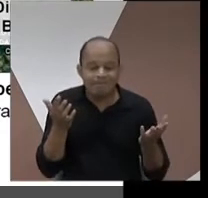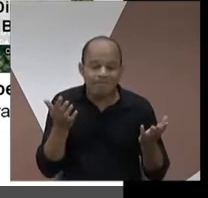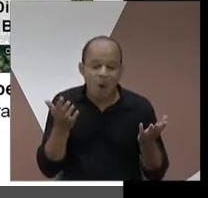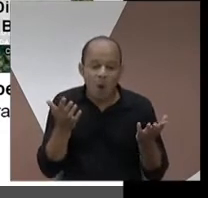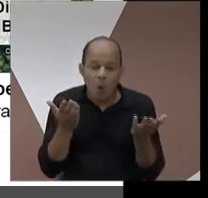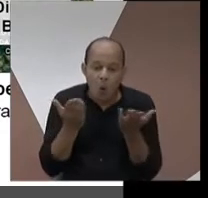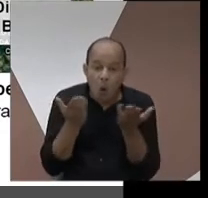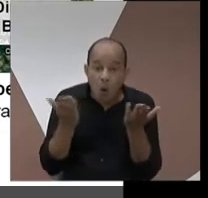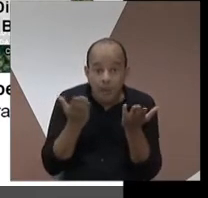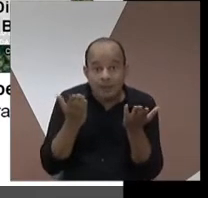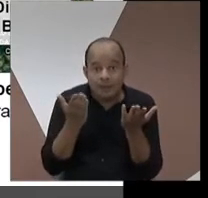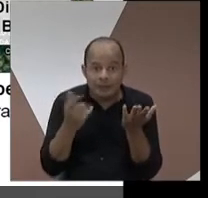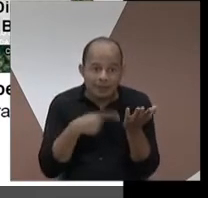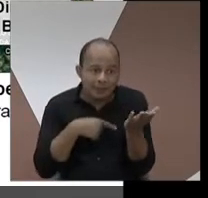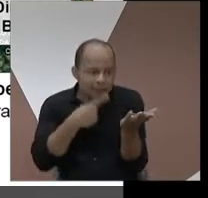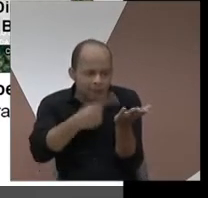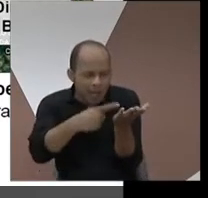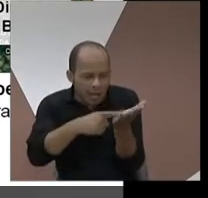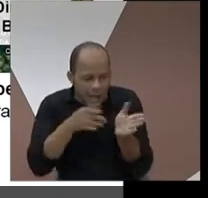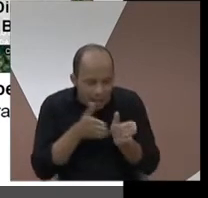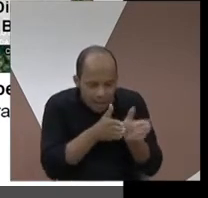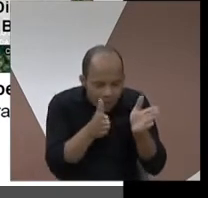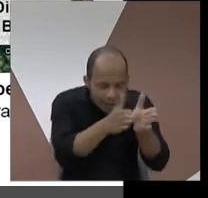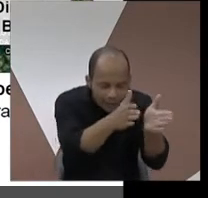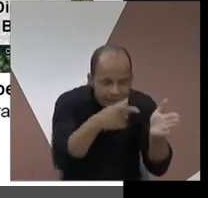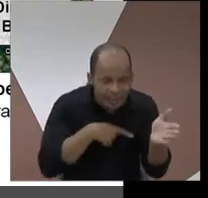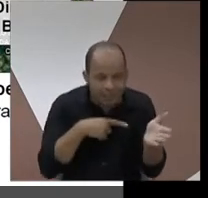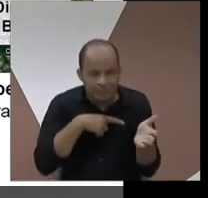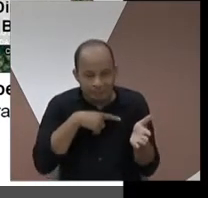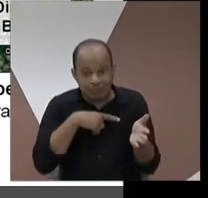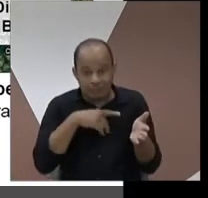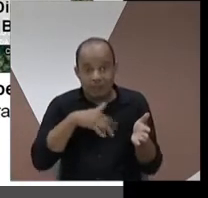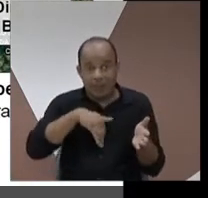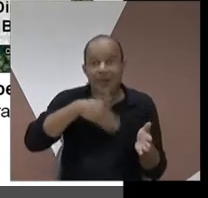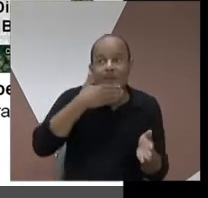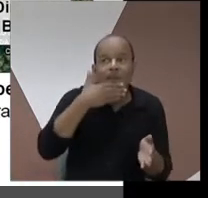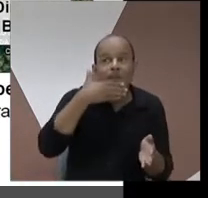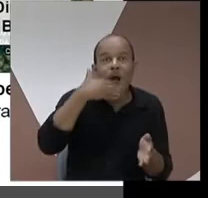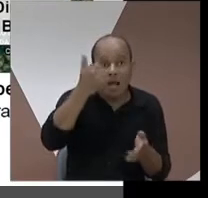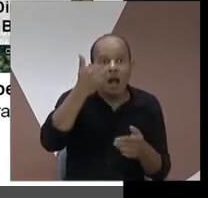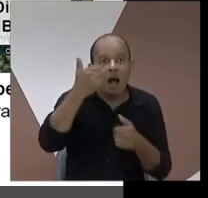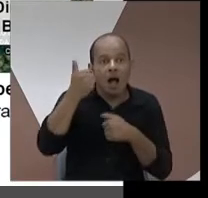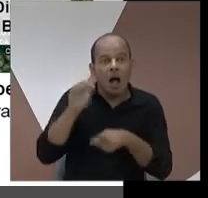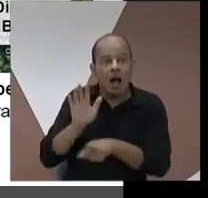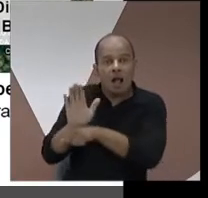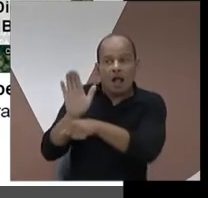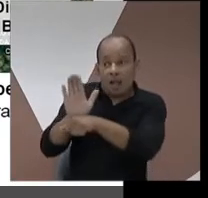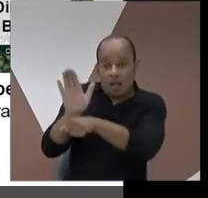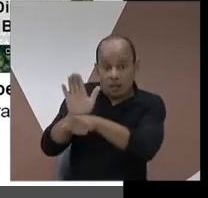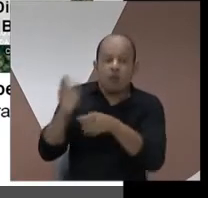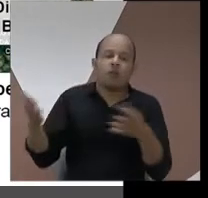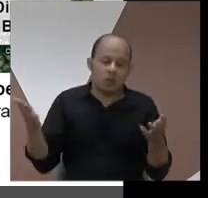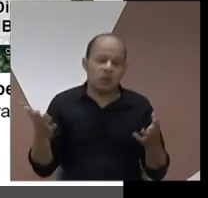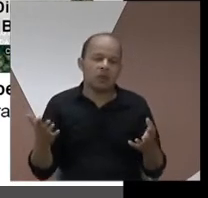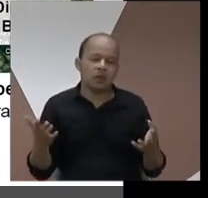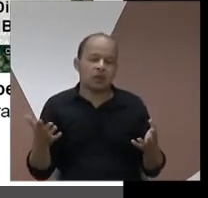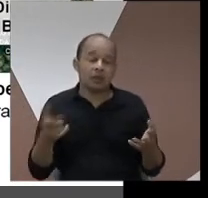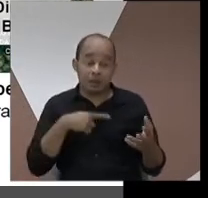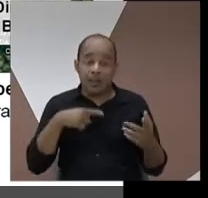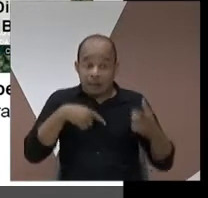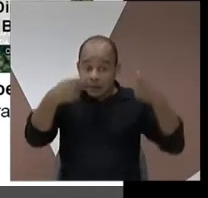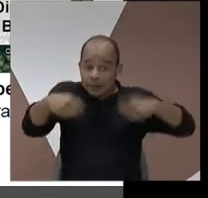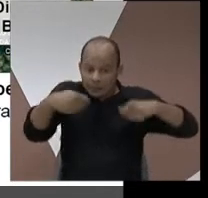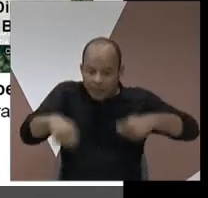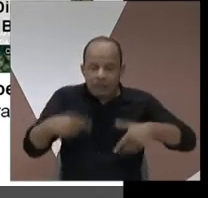maior, ou seja, um custo de engenharia maior, a captura de demanda ela também não se beneficiava disso,